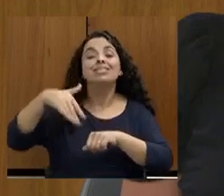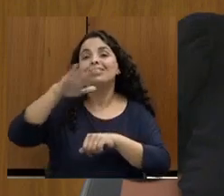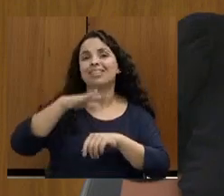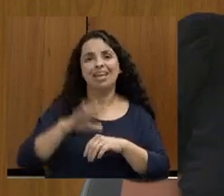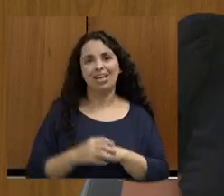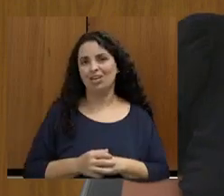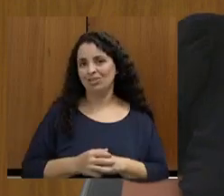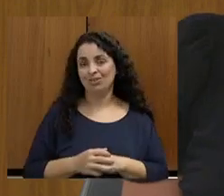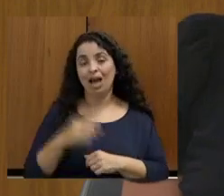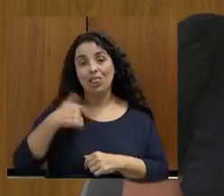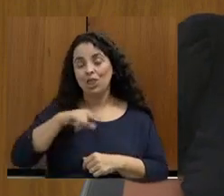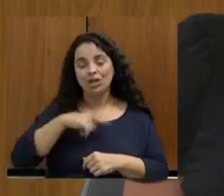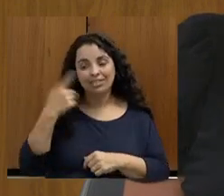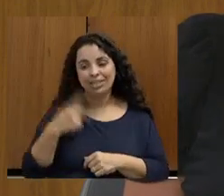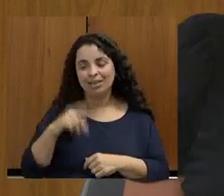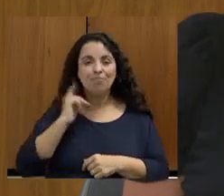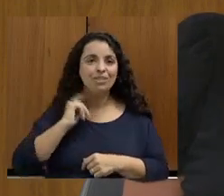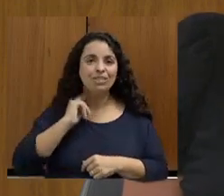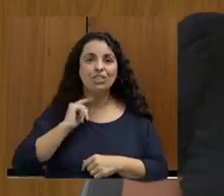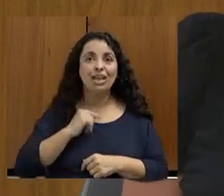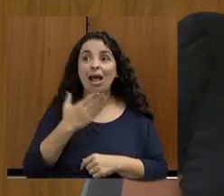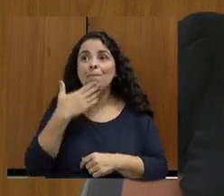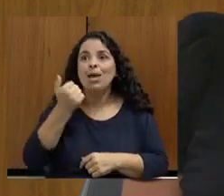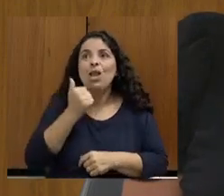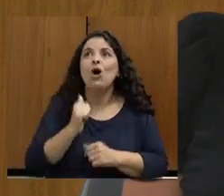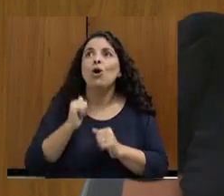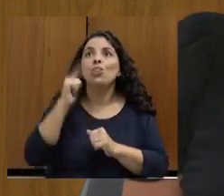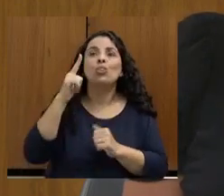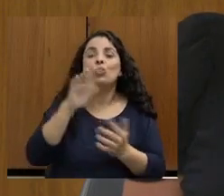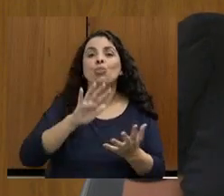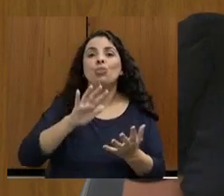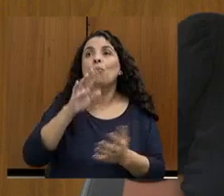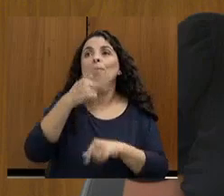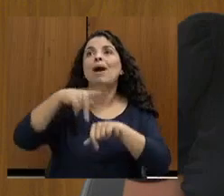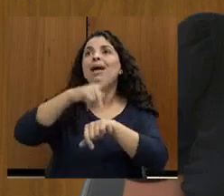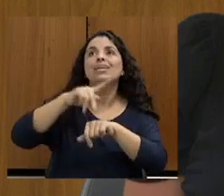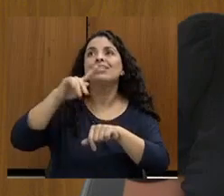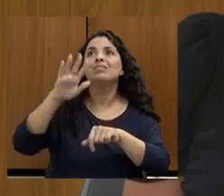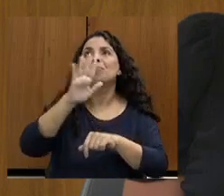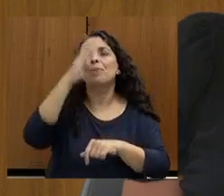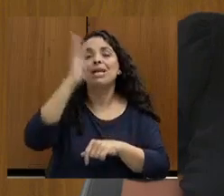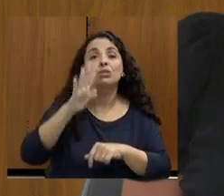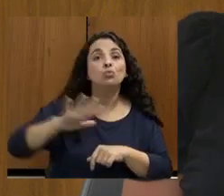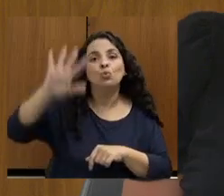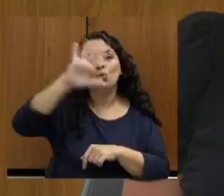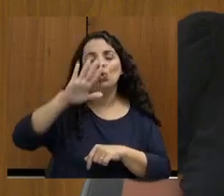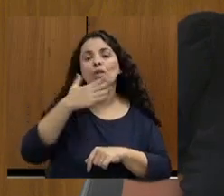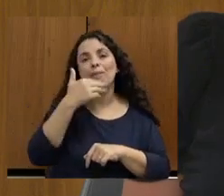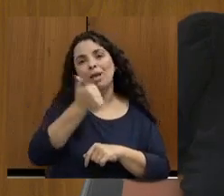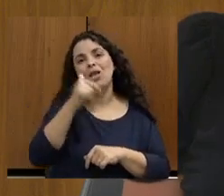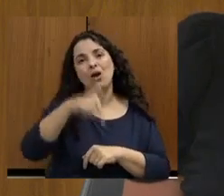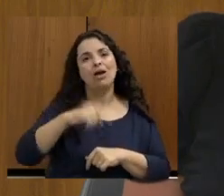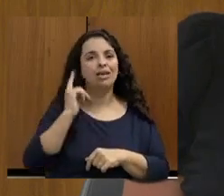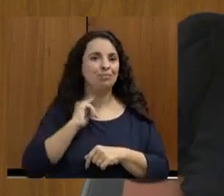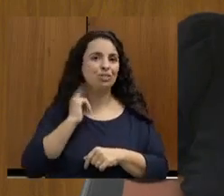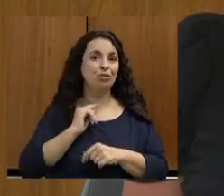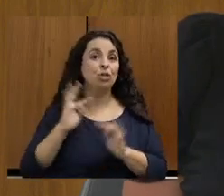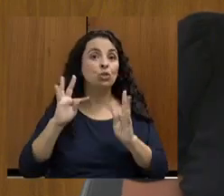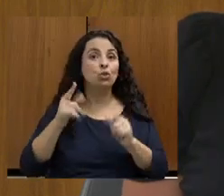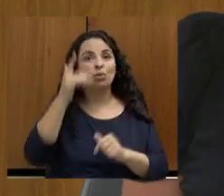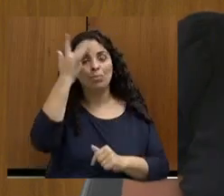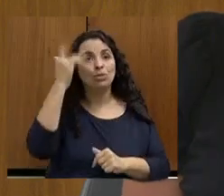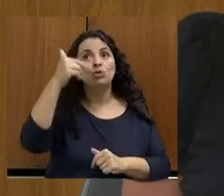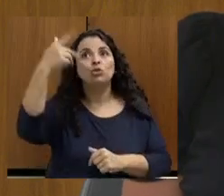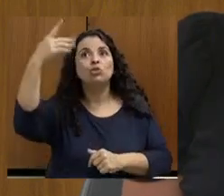judeólatos dos estados ou quem é professor e já acolheu alunos de outros estados, a gente sabe, quando eles chegam aqui, falam assim, aqui é mais apertado, aqui é mais